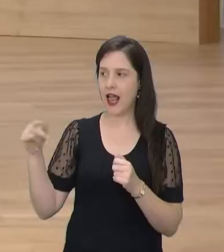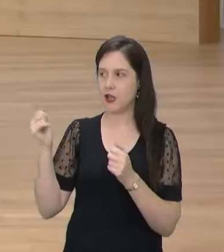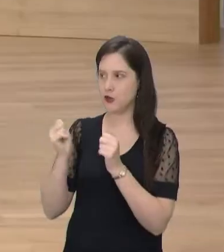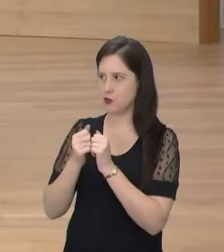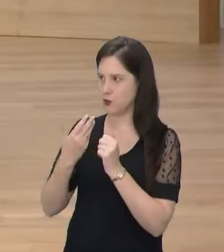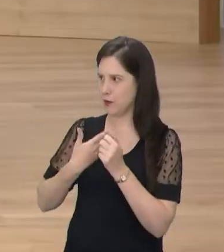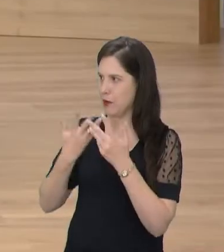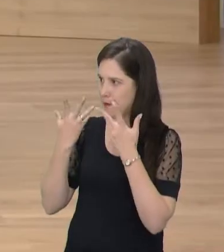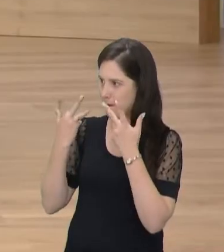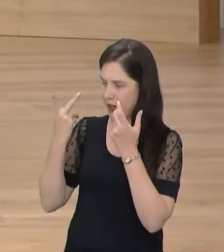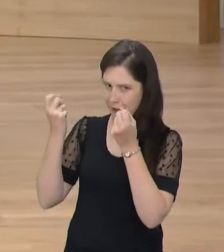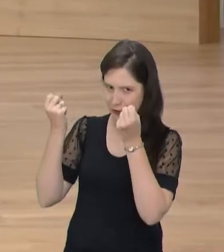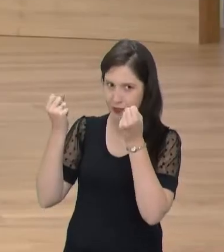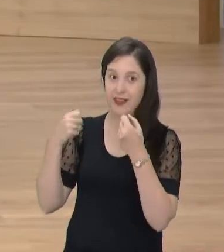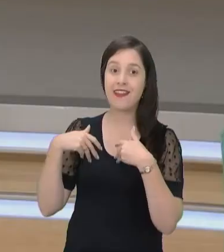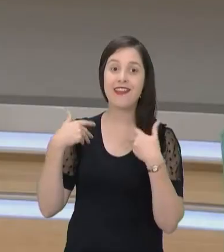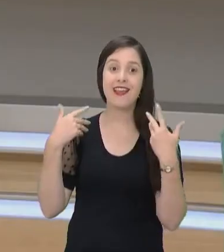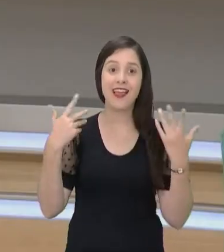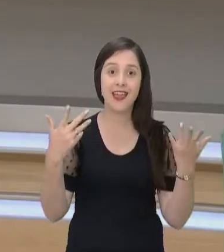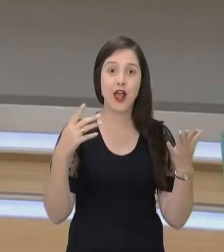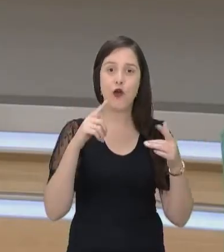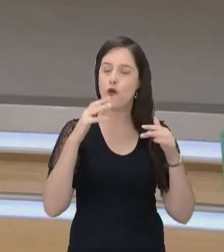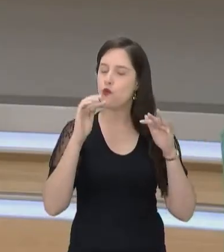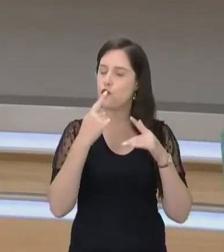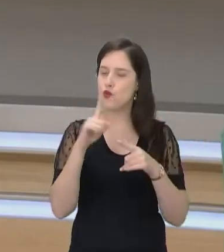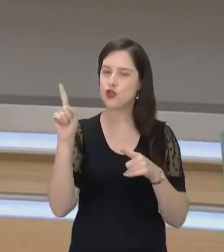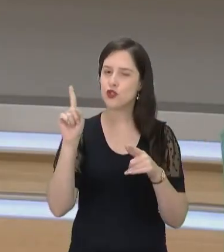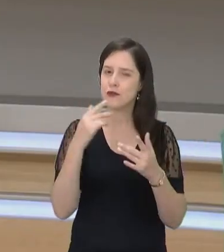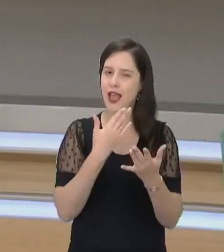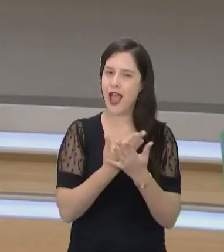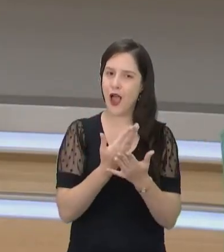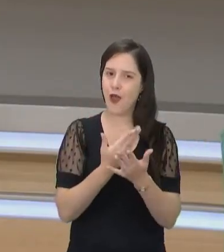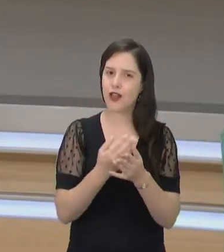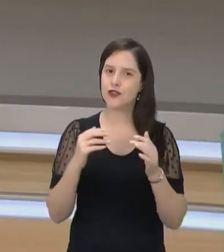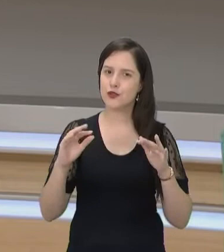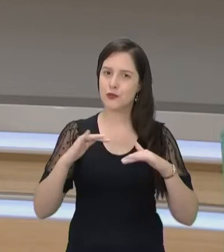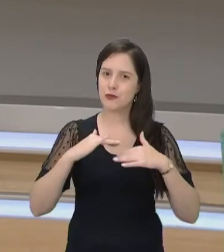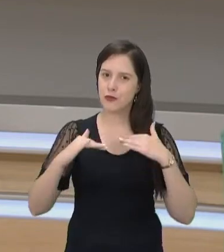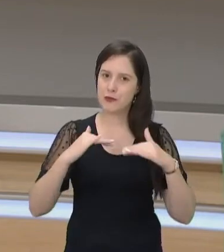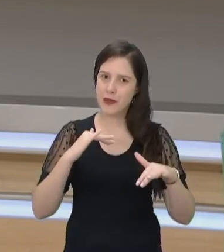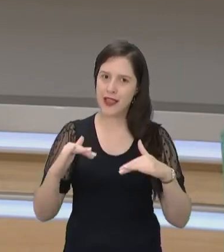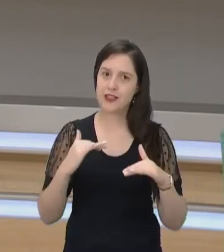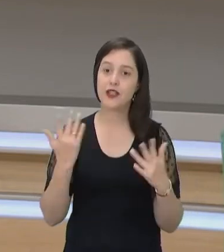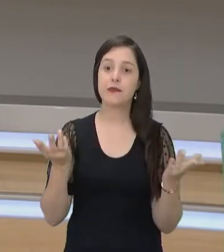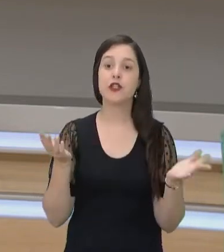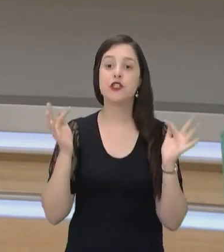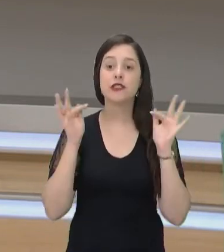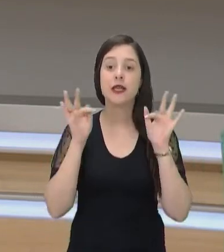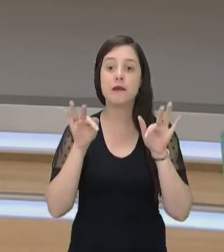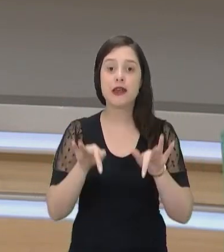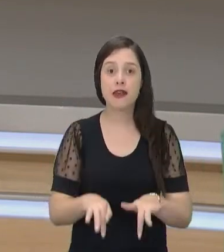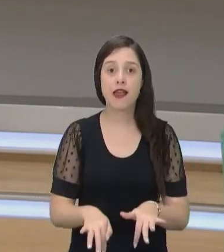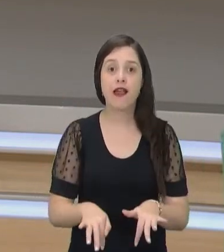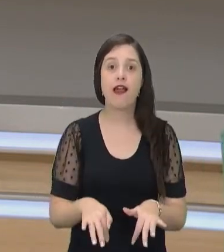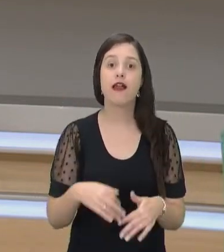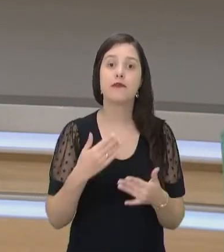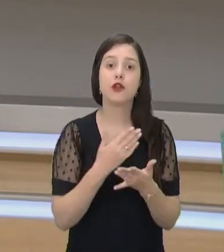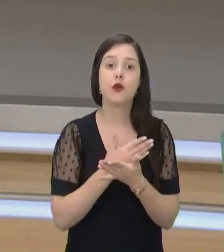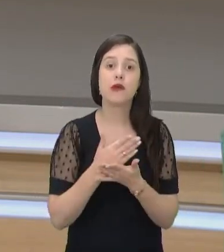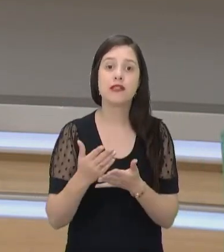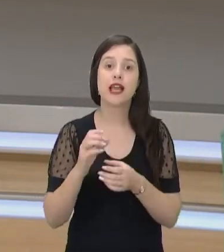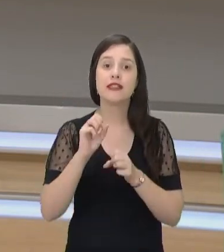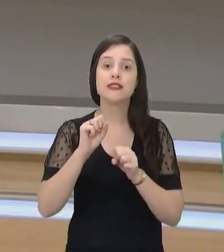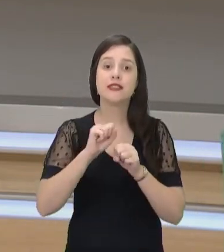E aí, galera, vamos começar essa última aula nossa de desenvolvimento, né? A gente terminar ali para depois já começar a